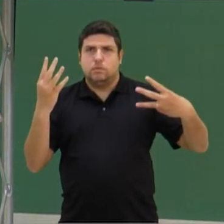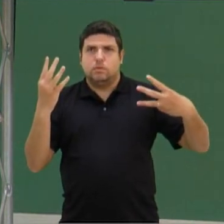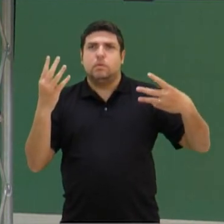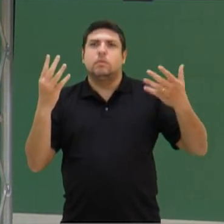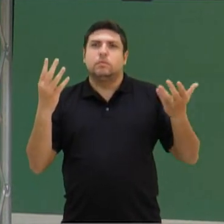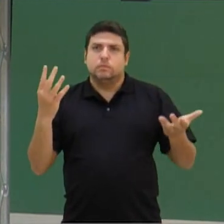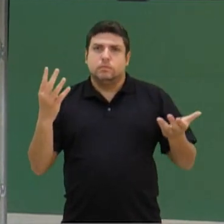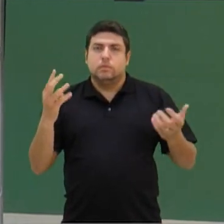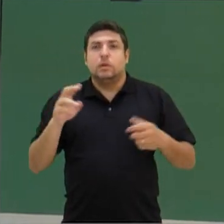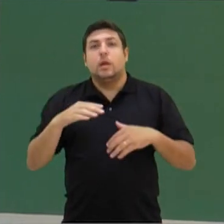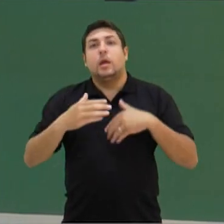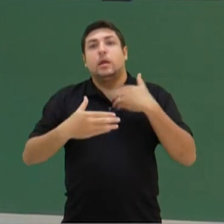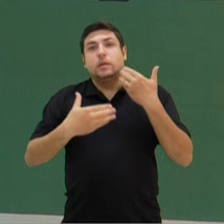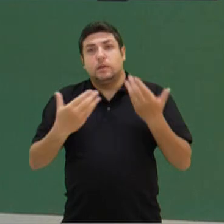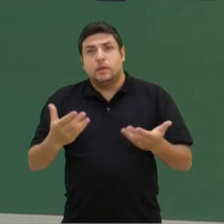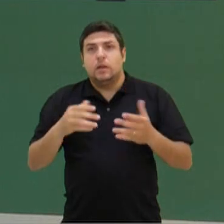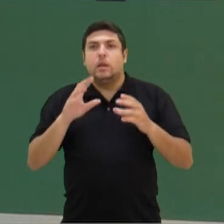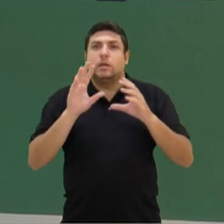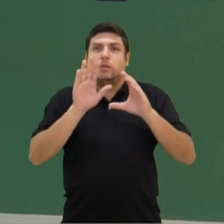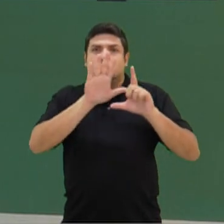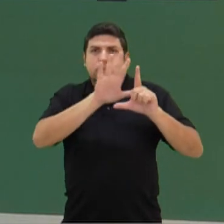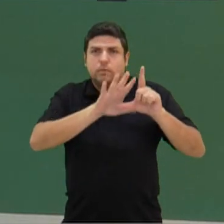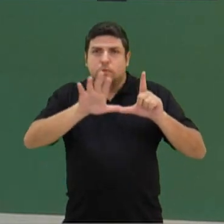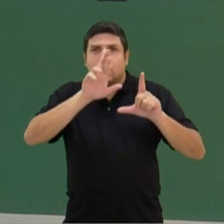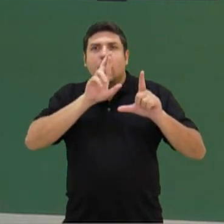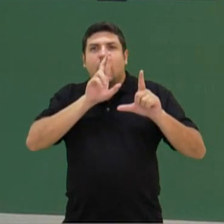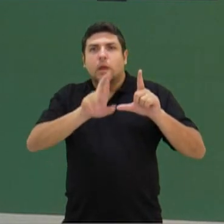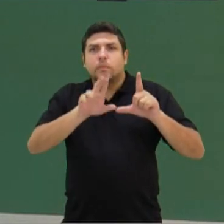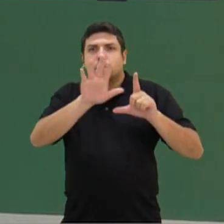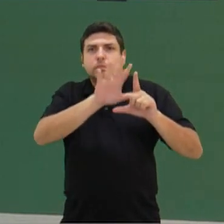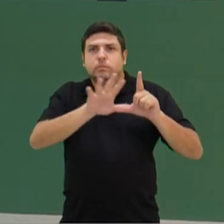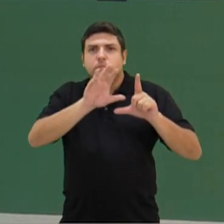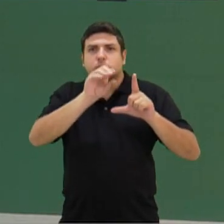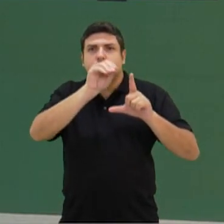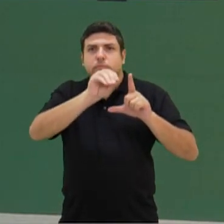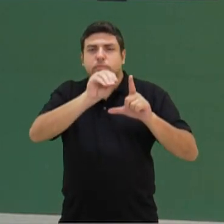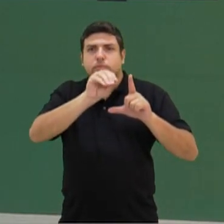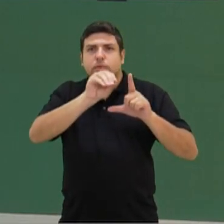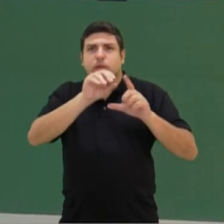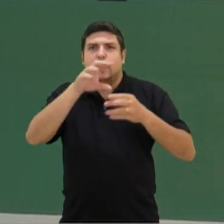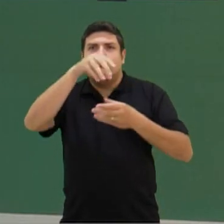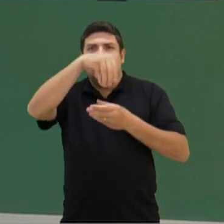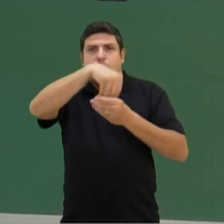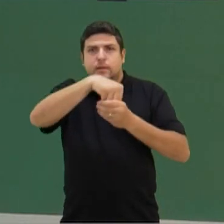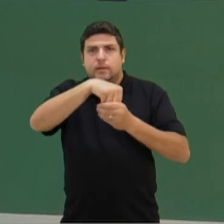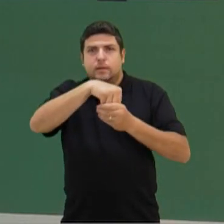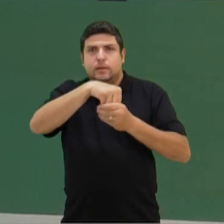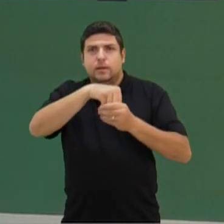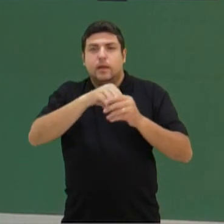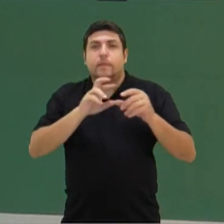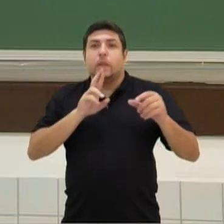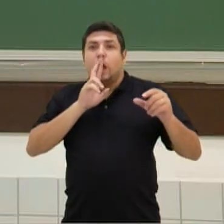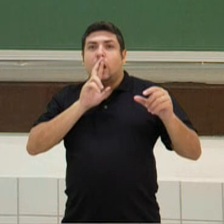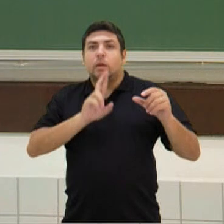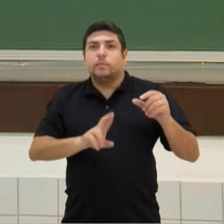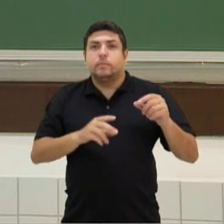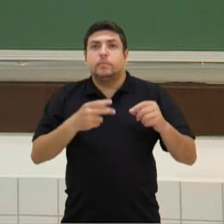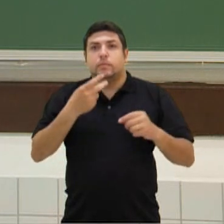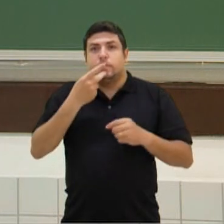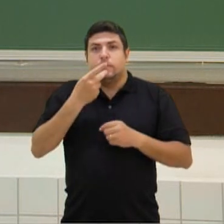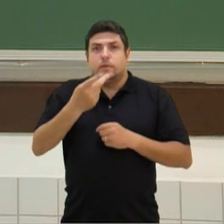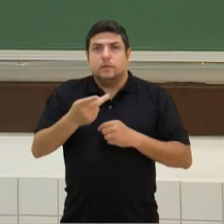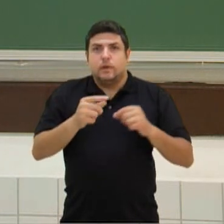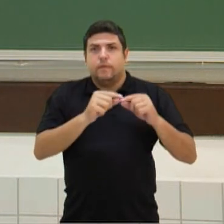Logo, a solução está na parte interna, porque a definição dessa desigualdade diz tudo que é